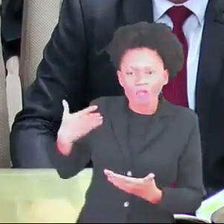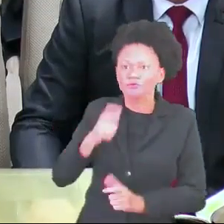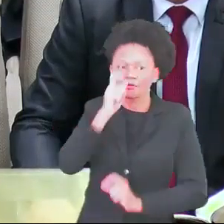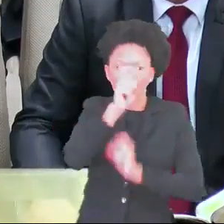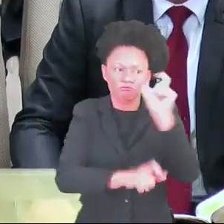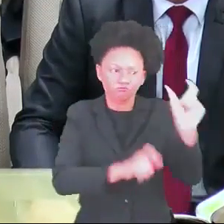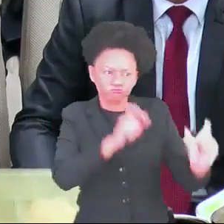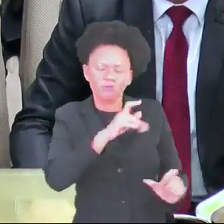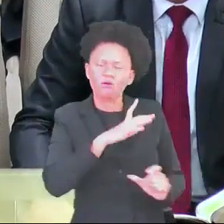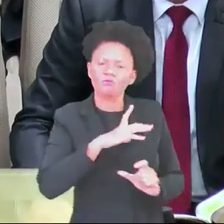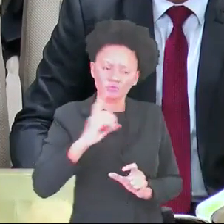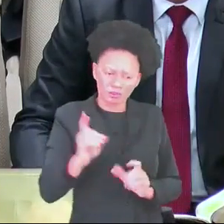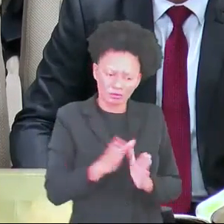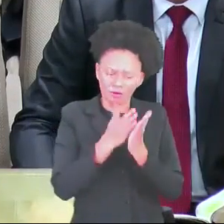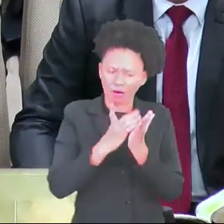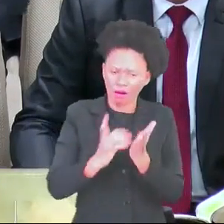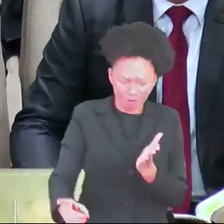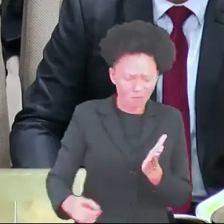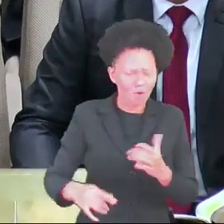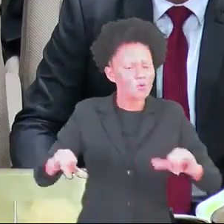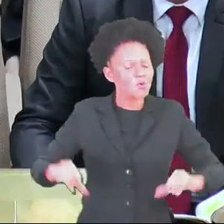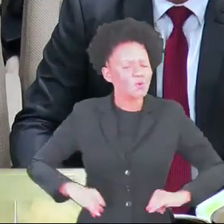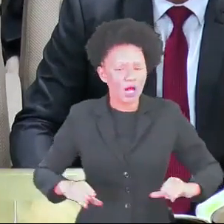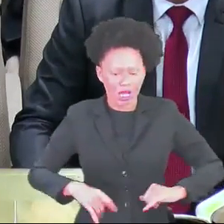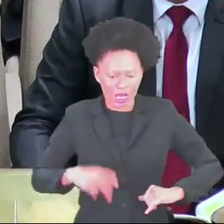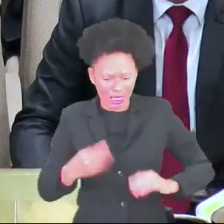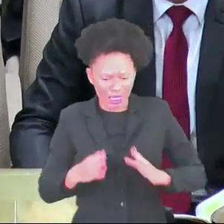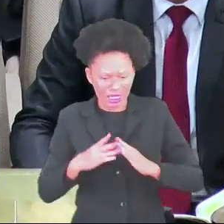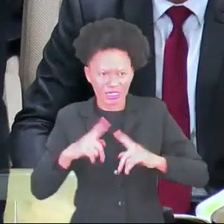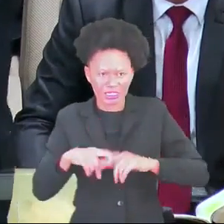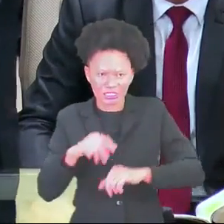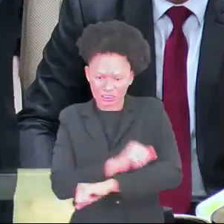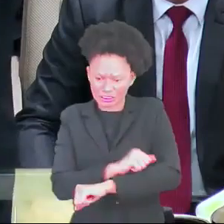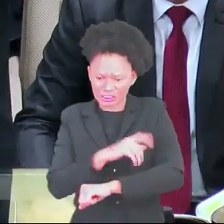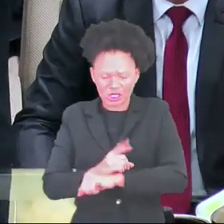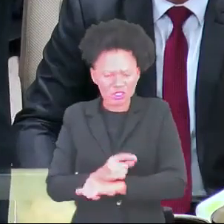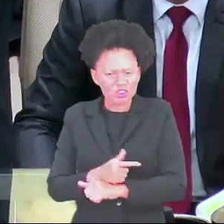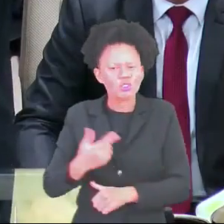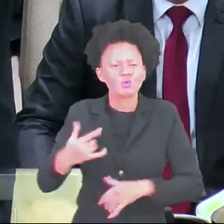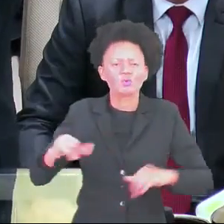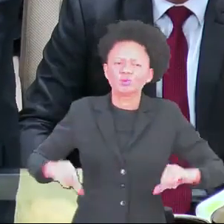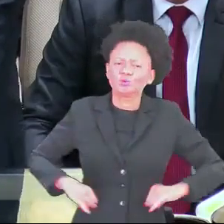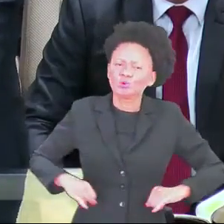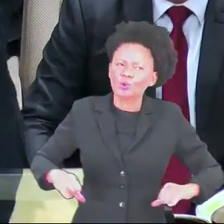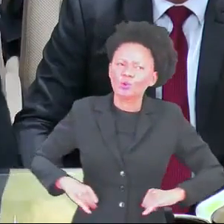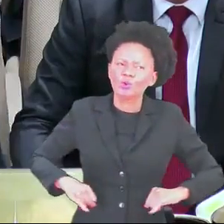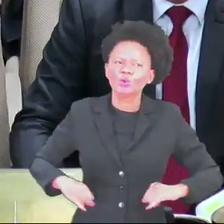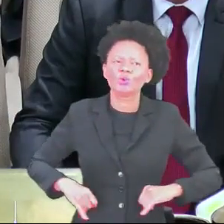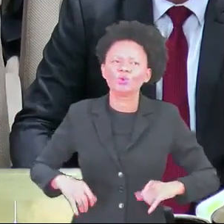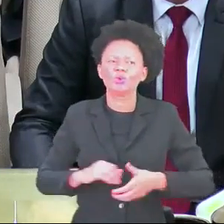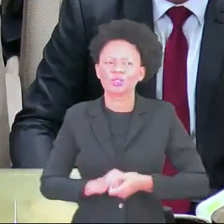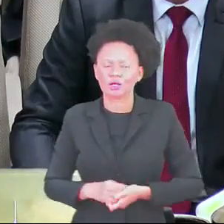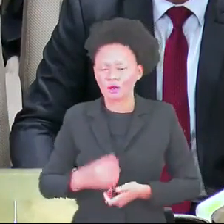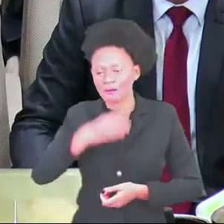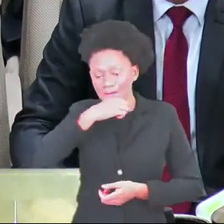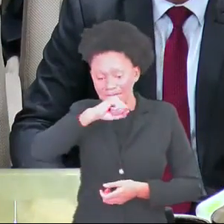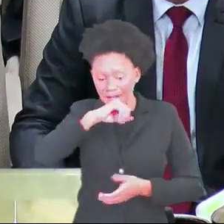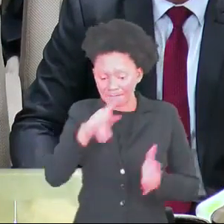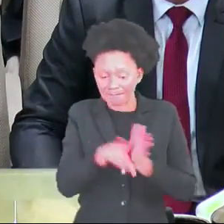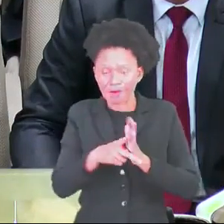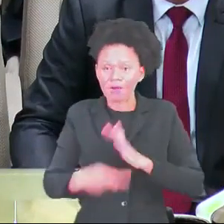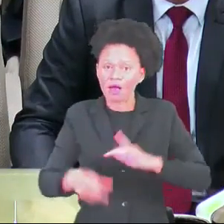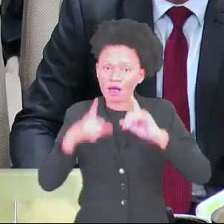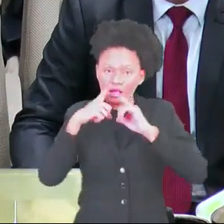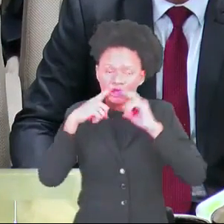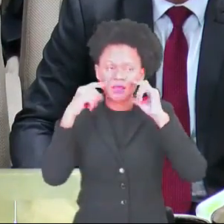igreja teve perseguição no início, eu escutei palavra daqui. Os nossos pais alagoanos